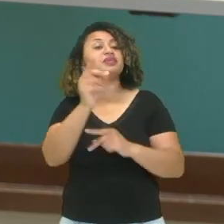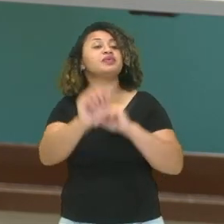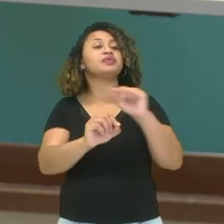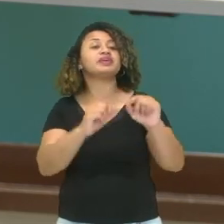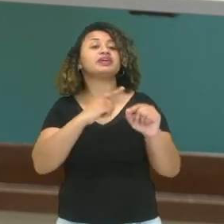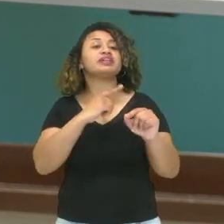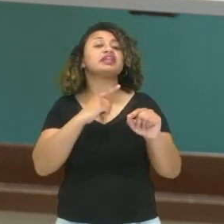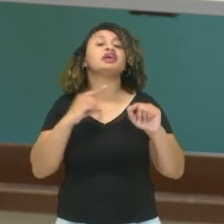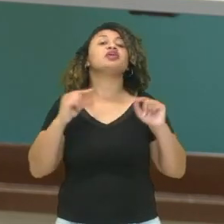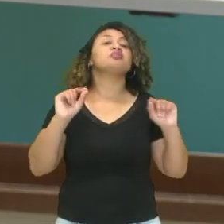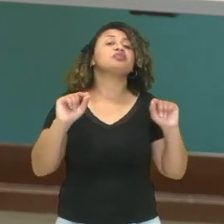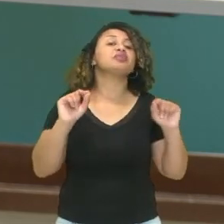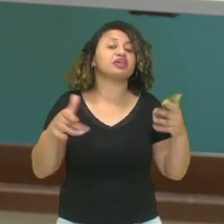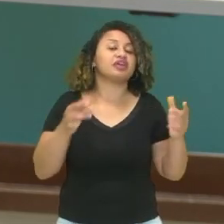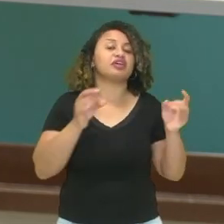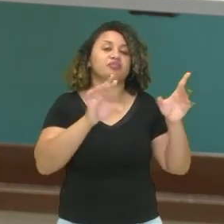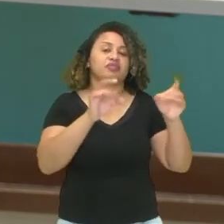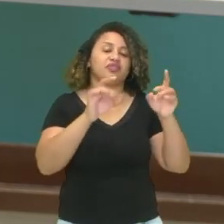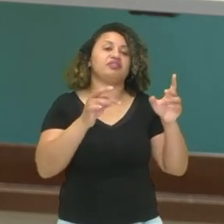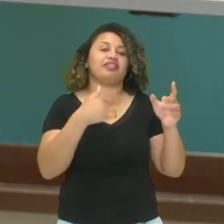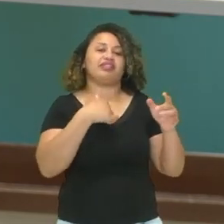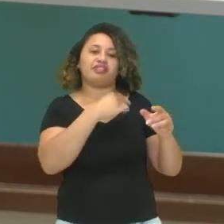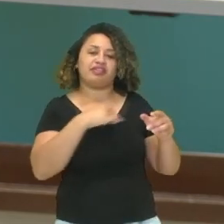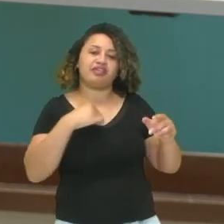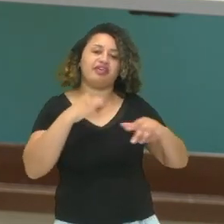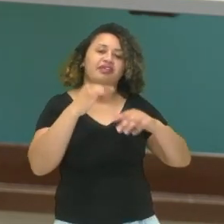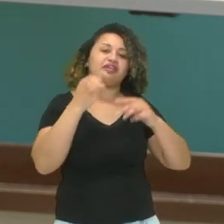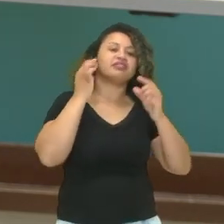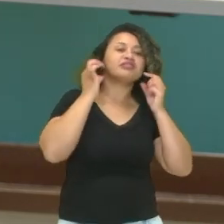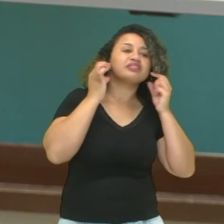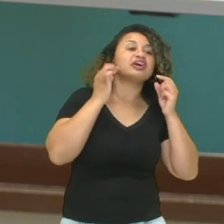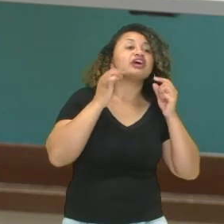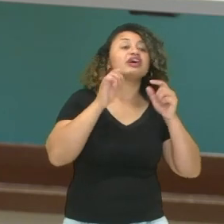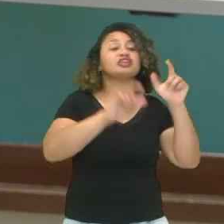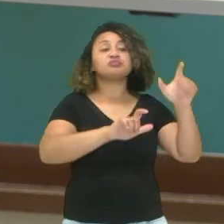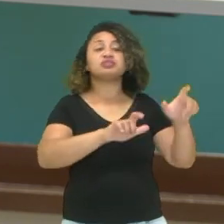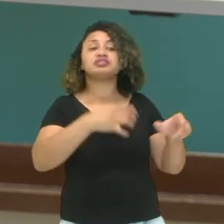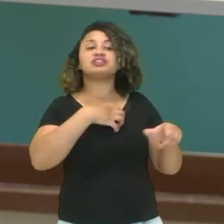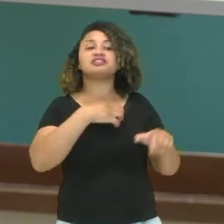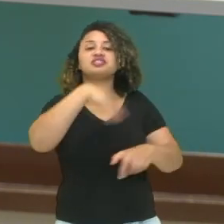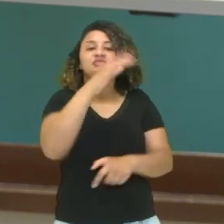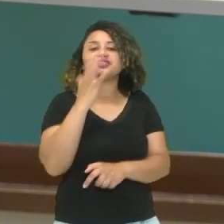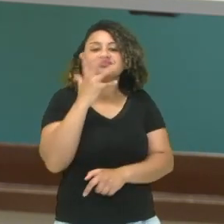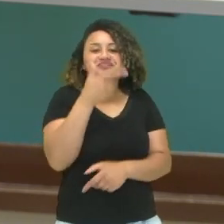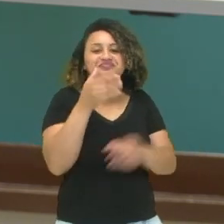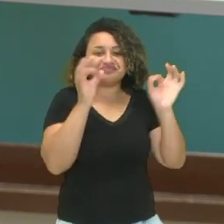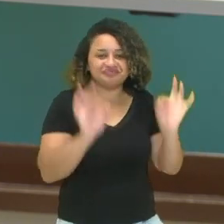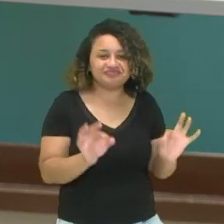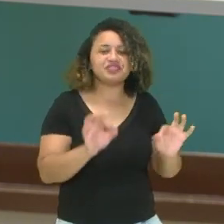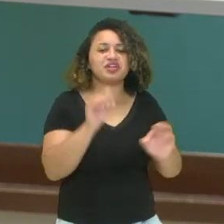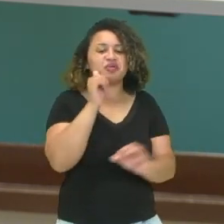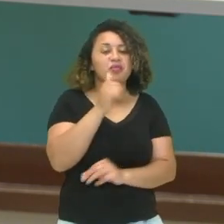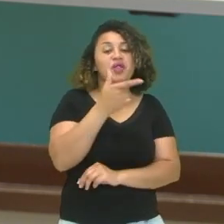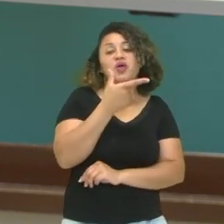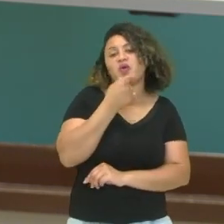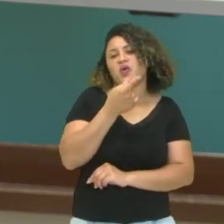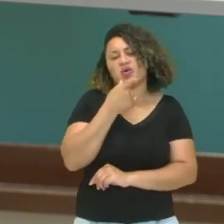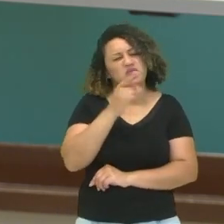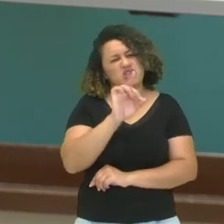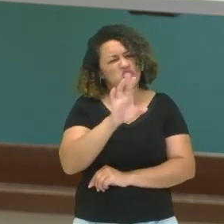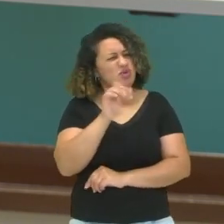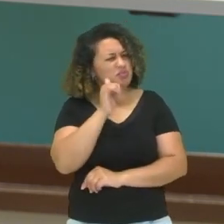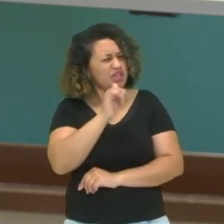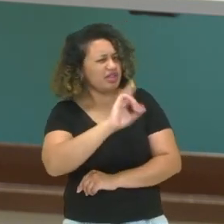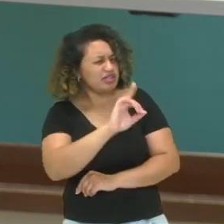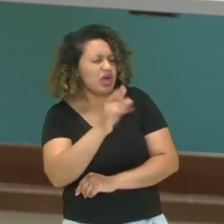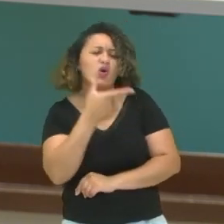existe para quê? Para vender bijuteria e deixar as pessoas mais bonitas, não é verdade? Uma mulher, um homem, porque não é só a mulher que